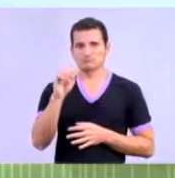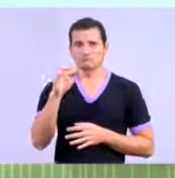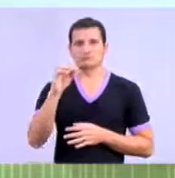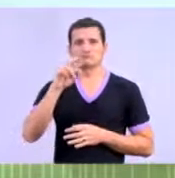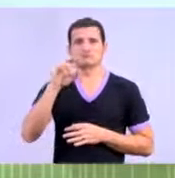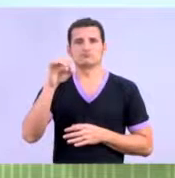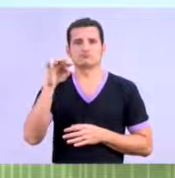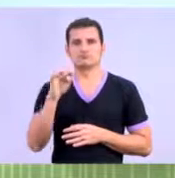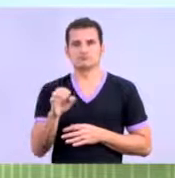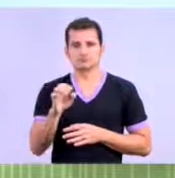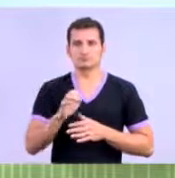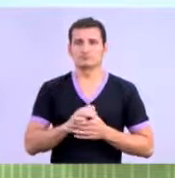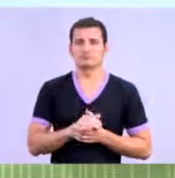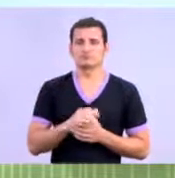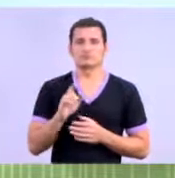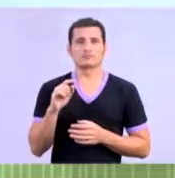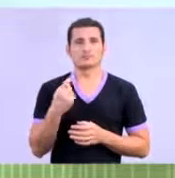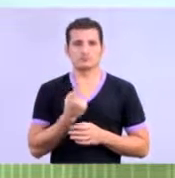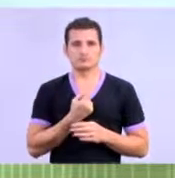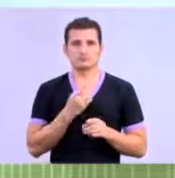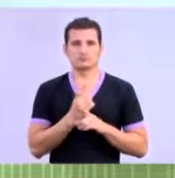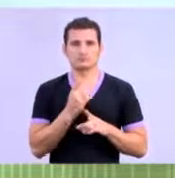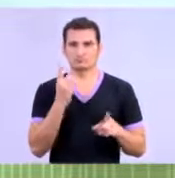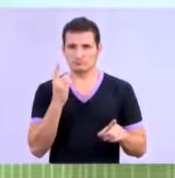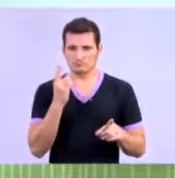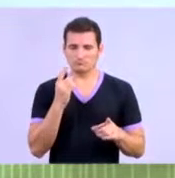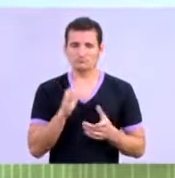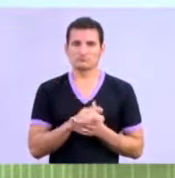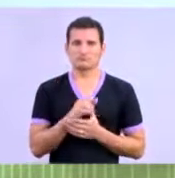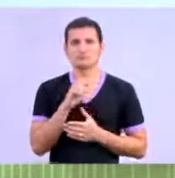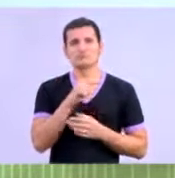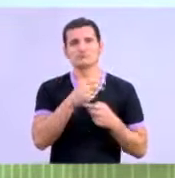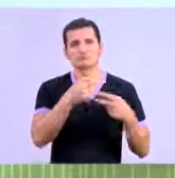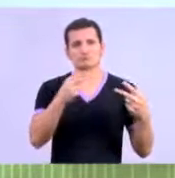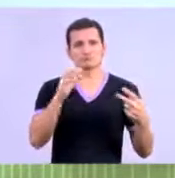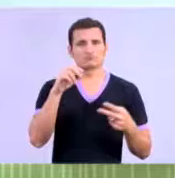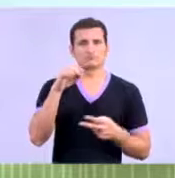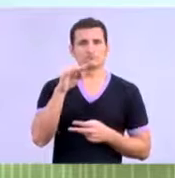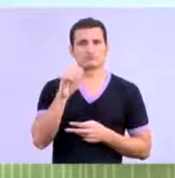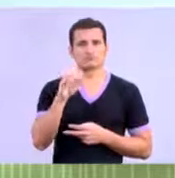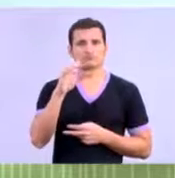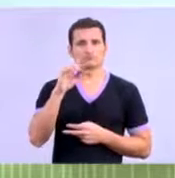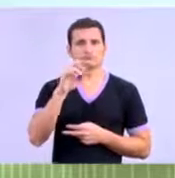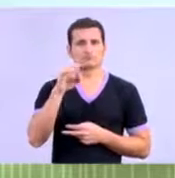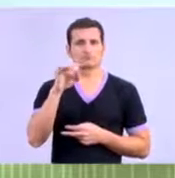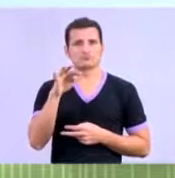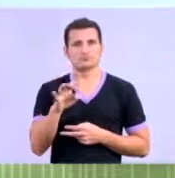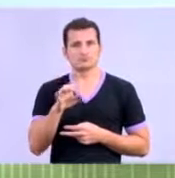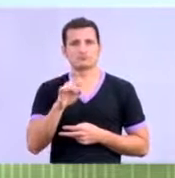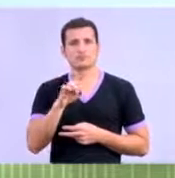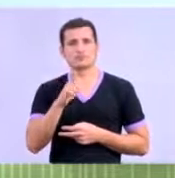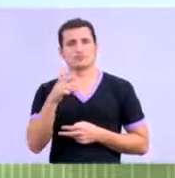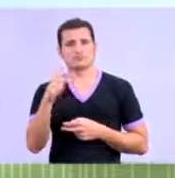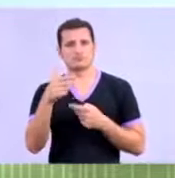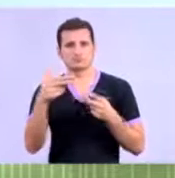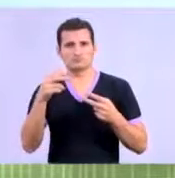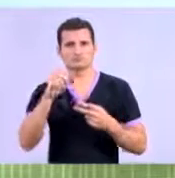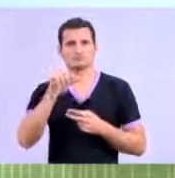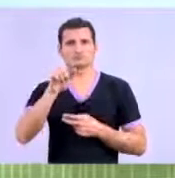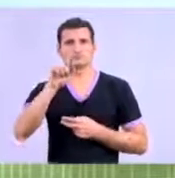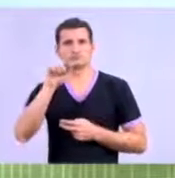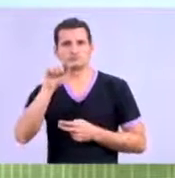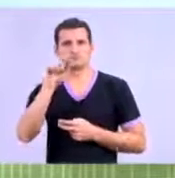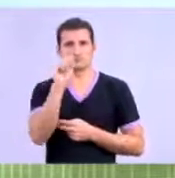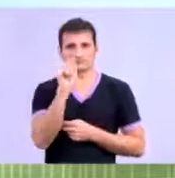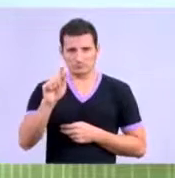né? E nós descobrimos que para definir o objeto conta corrente, a gente definiu um outro objeto, que é uma agência. Existe uma